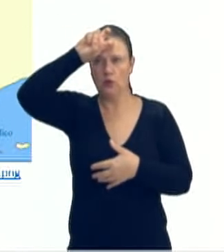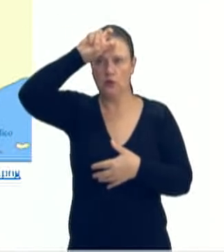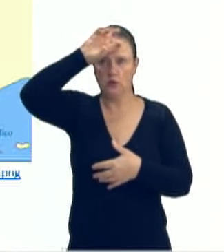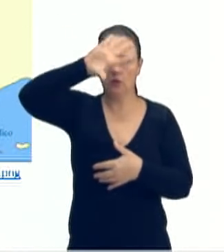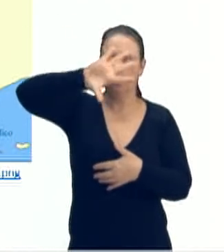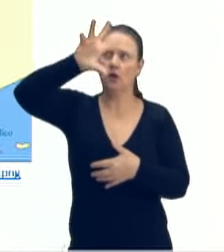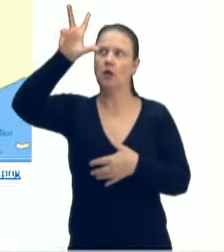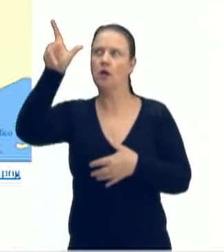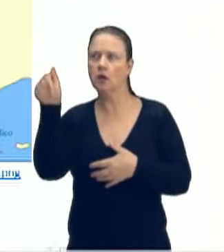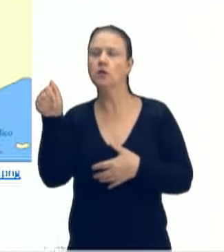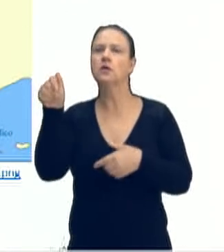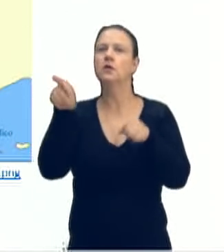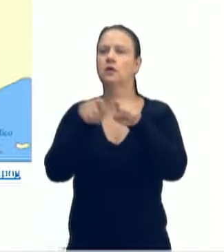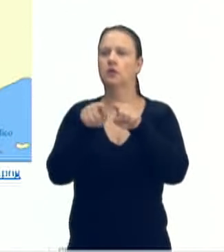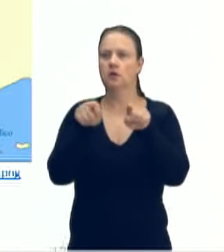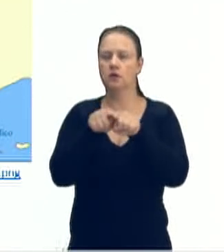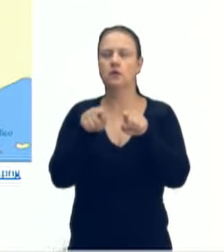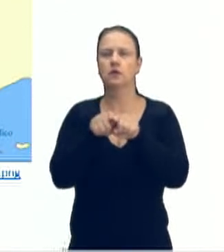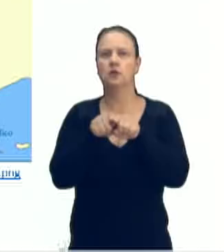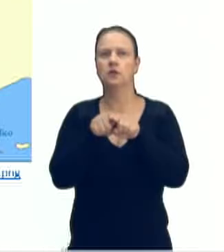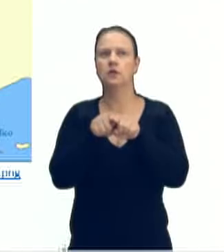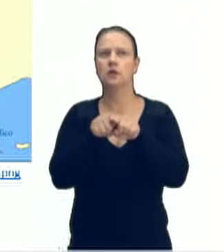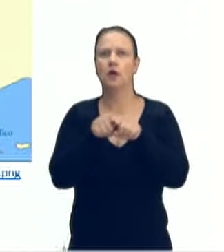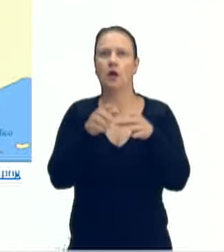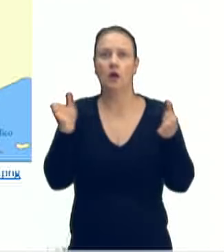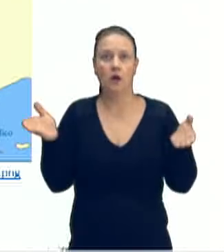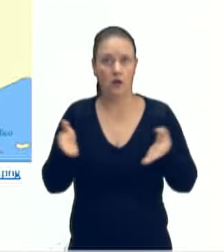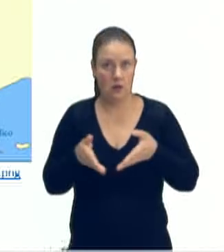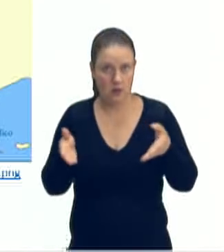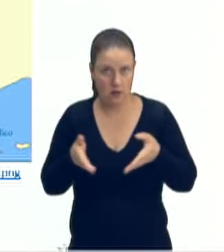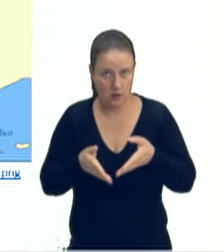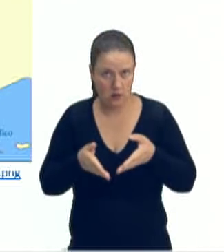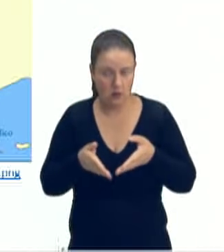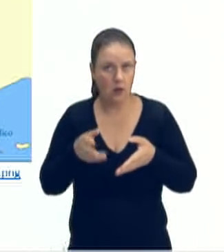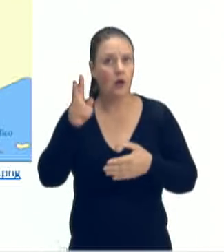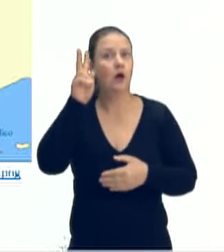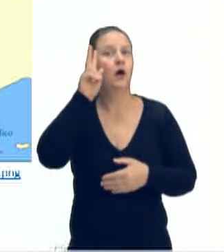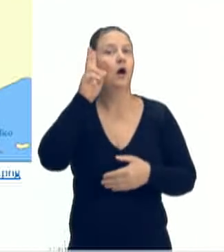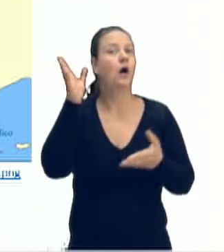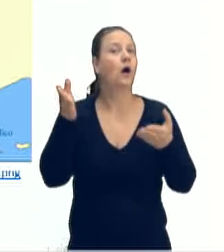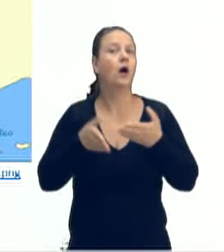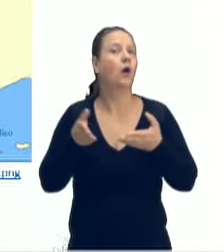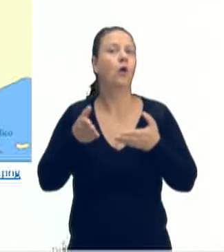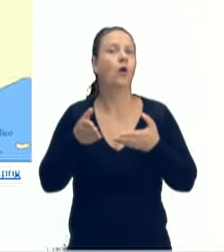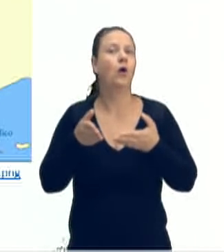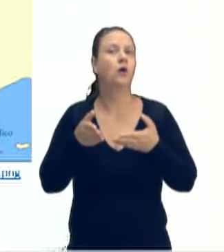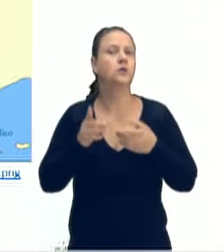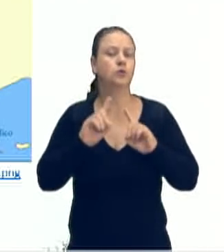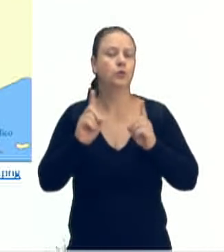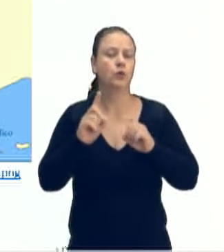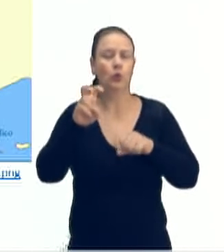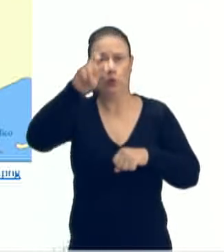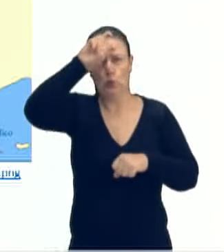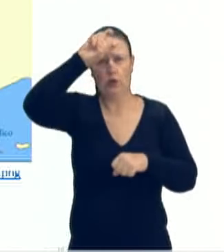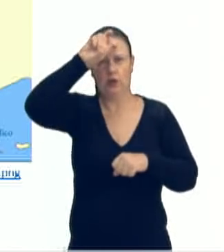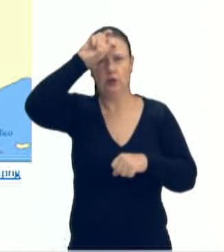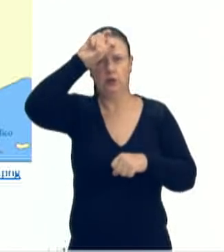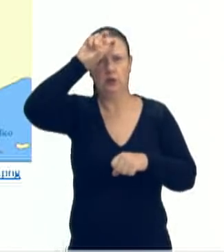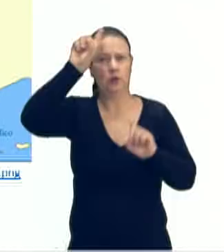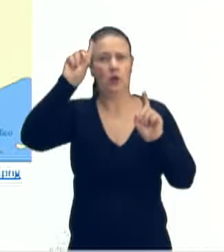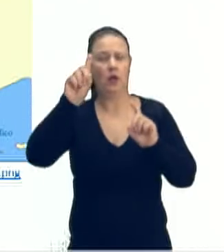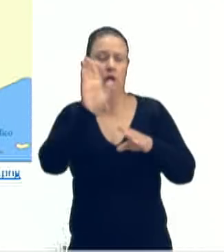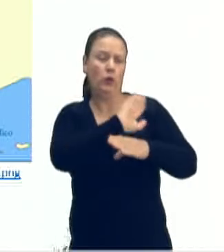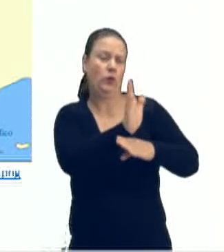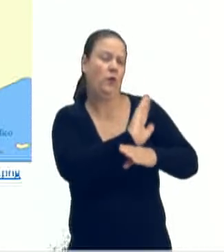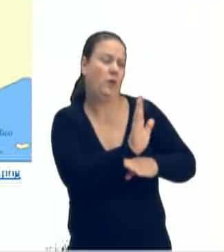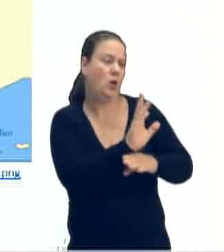alta. Inclusive, já vamos desconstruindo a imagem do Egito cinematográfico branco, né? Ah,